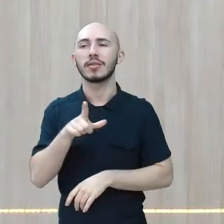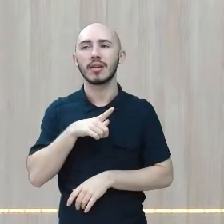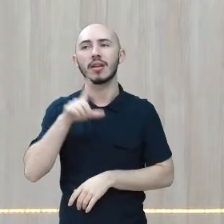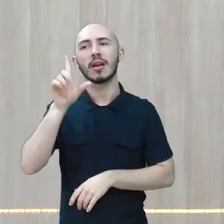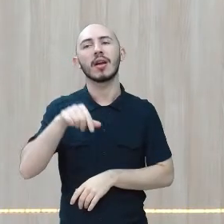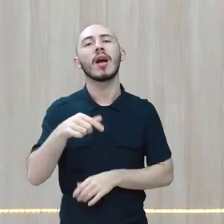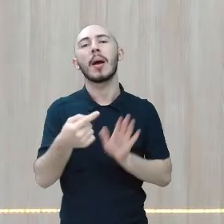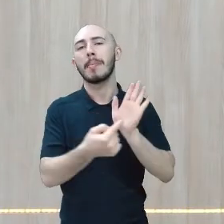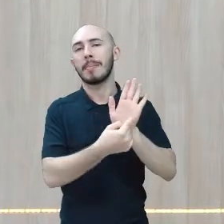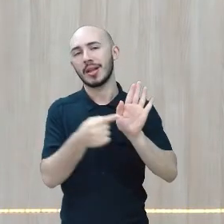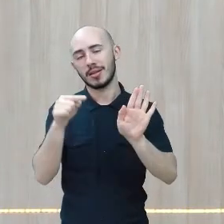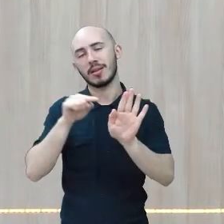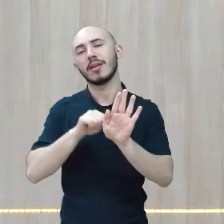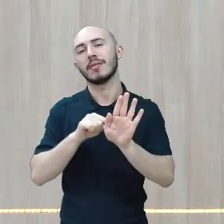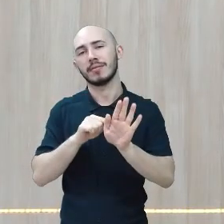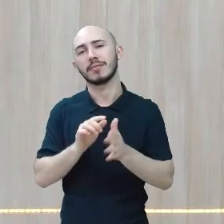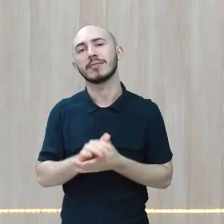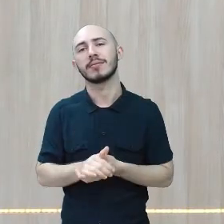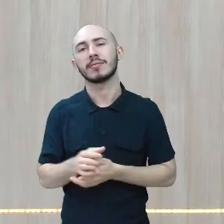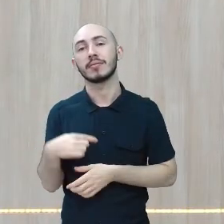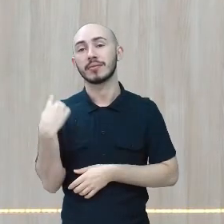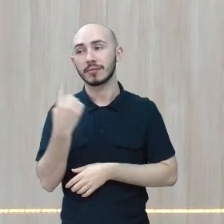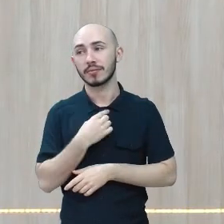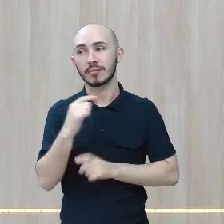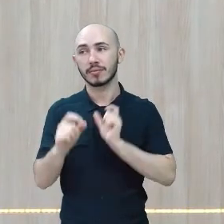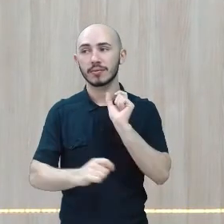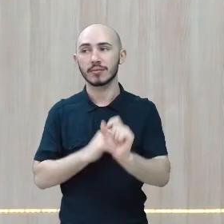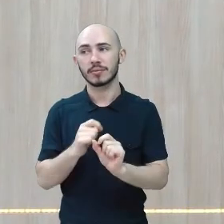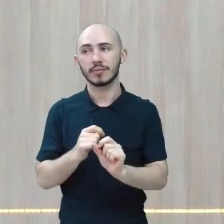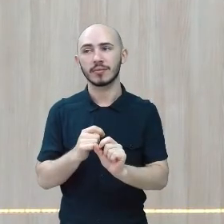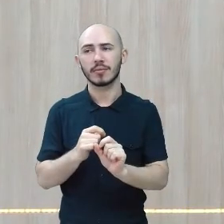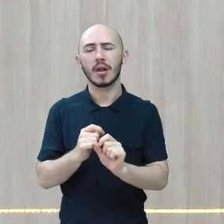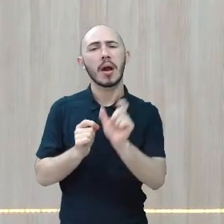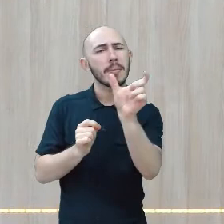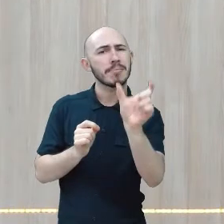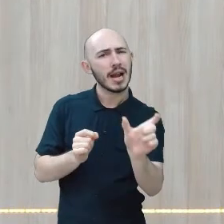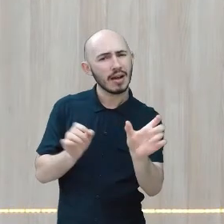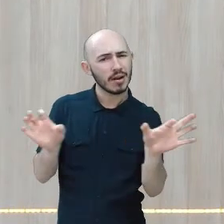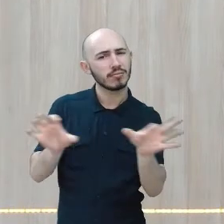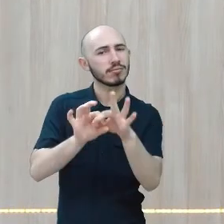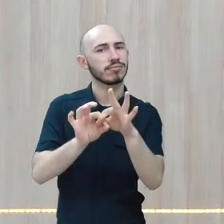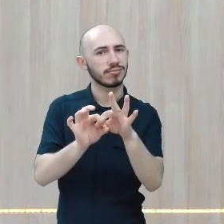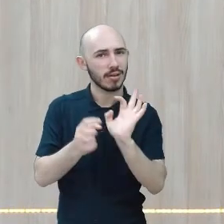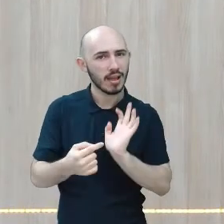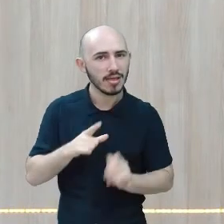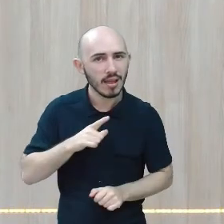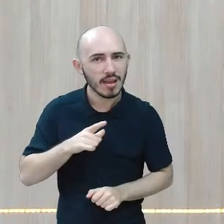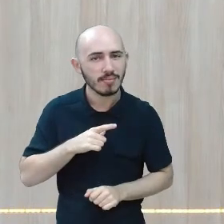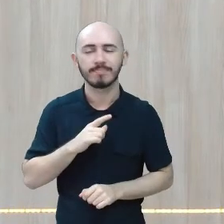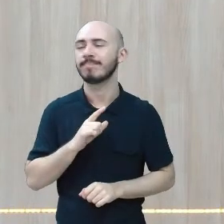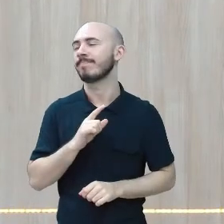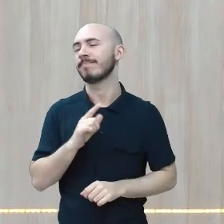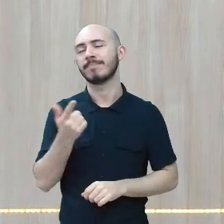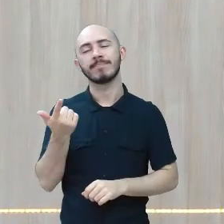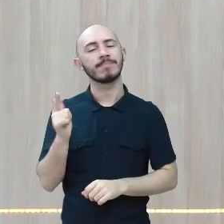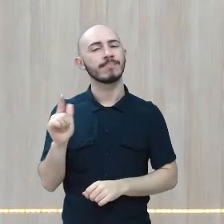é metáfora. Nós não vemos aqui os conectivos que eu apresentei para vocês, como,